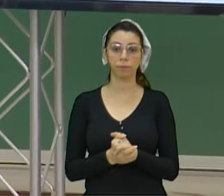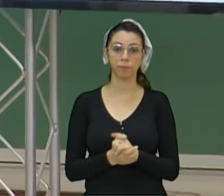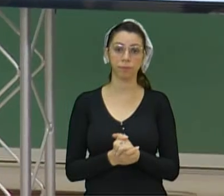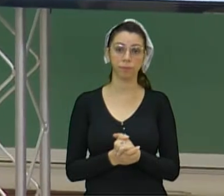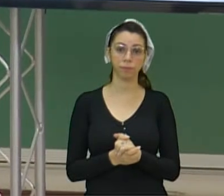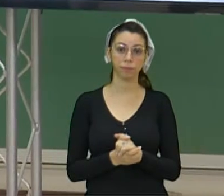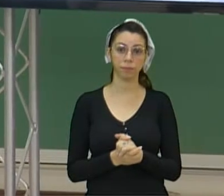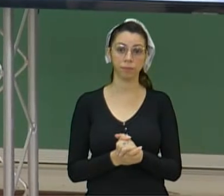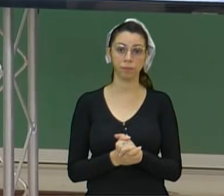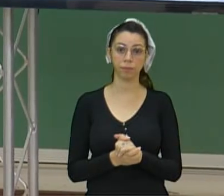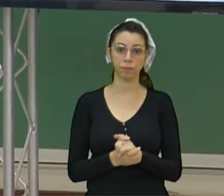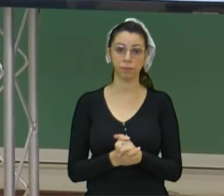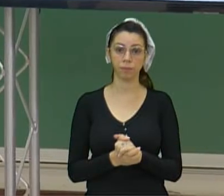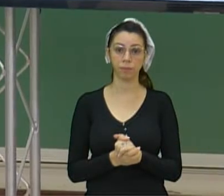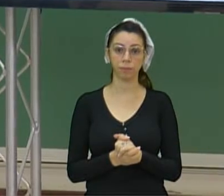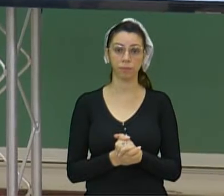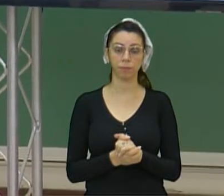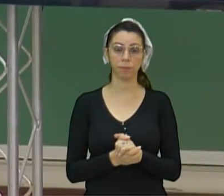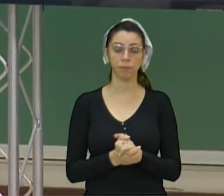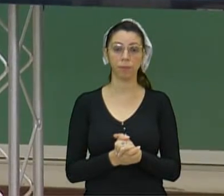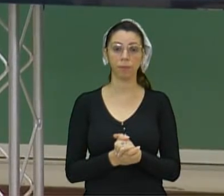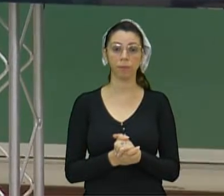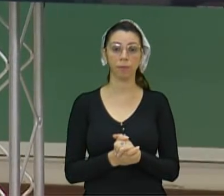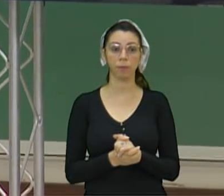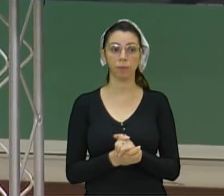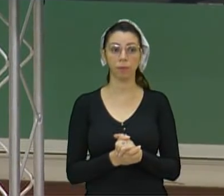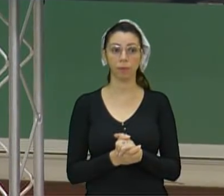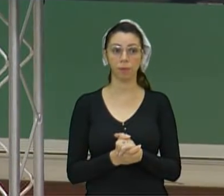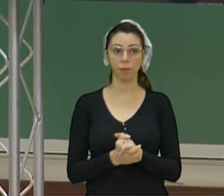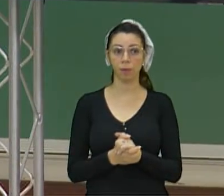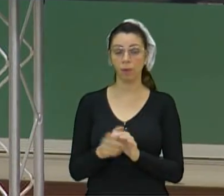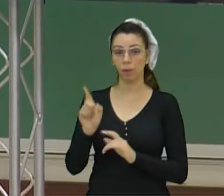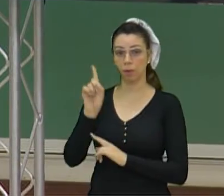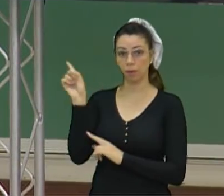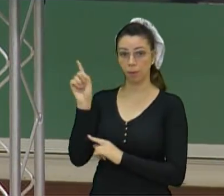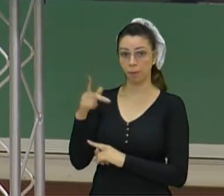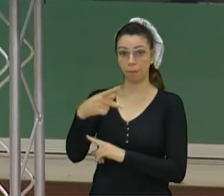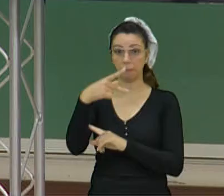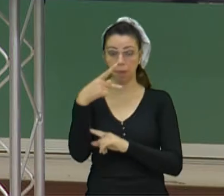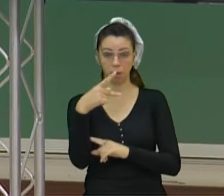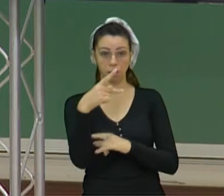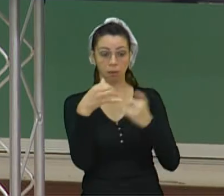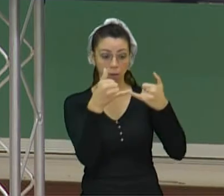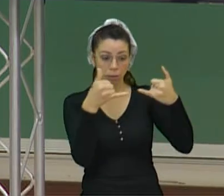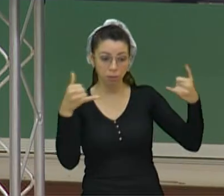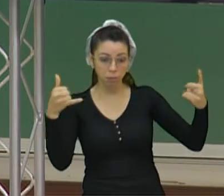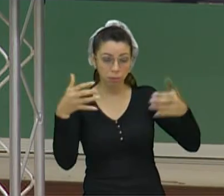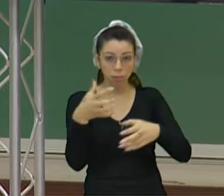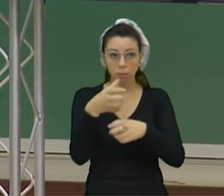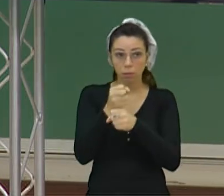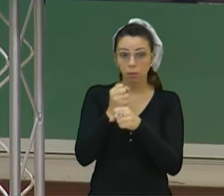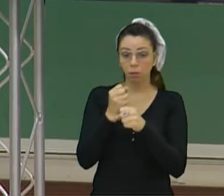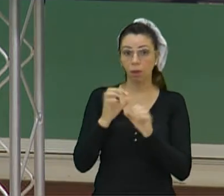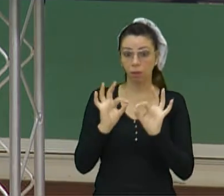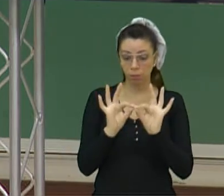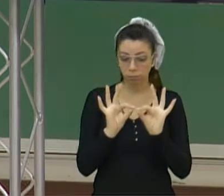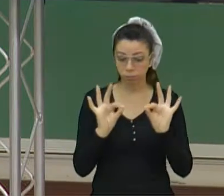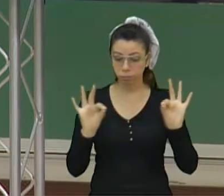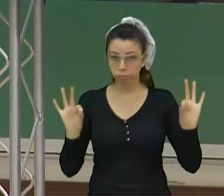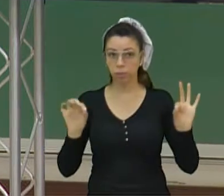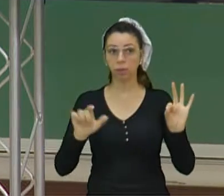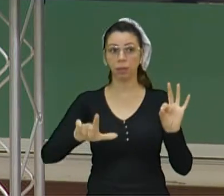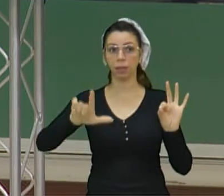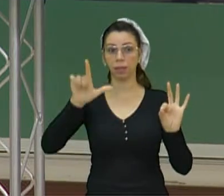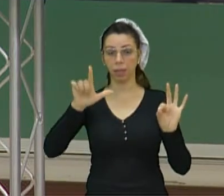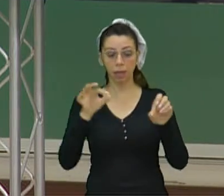Um resistor de resistividade ρ tem comprimento L e a